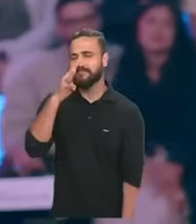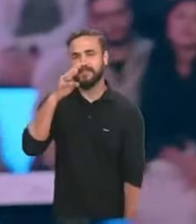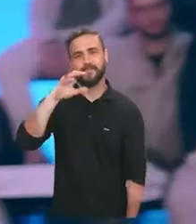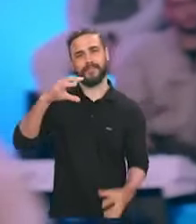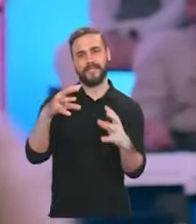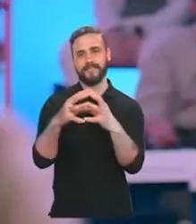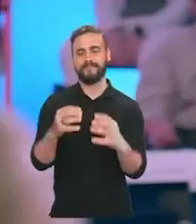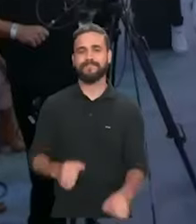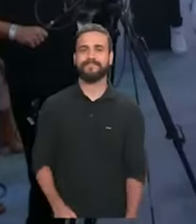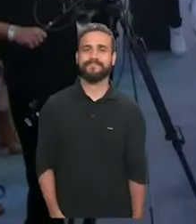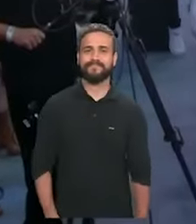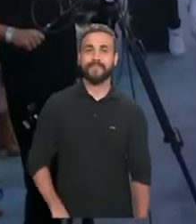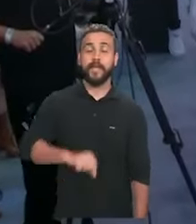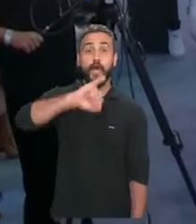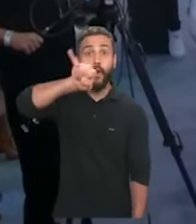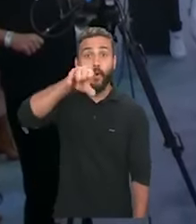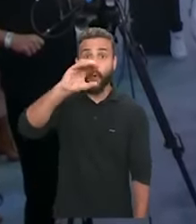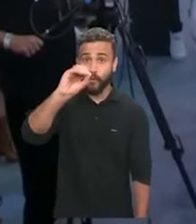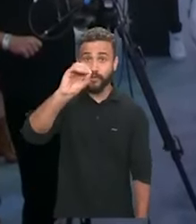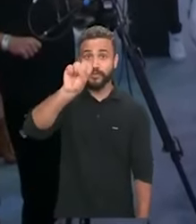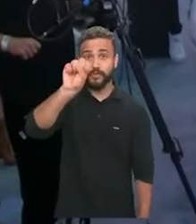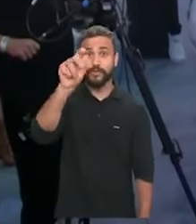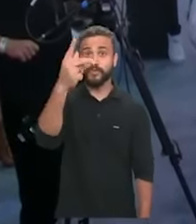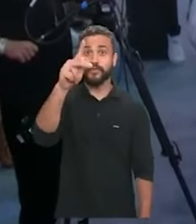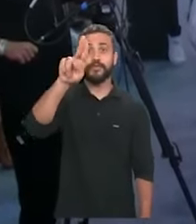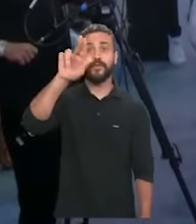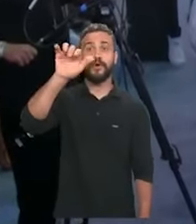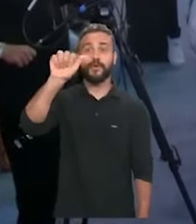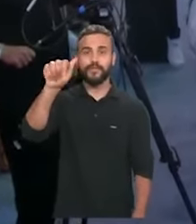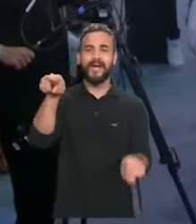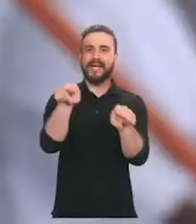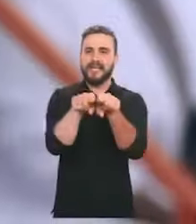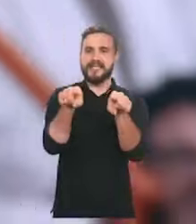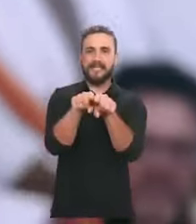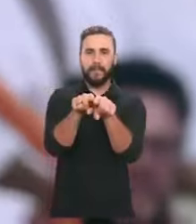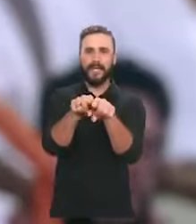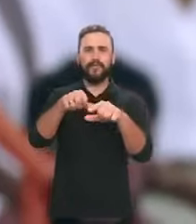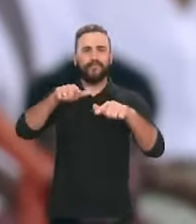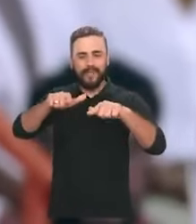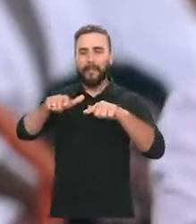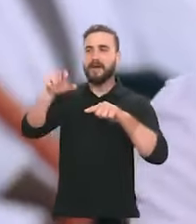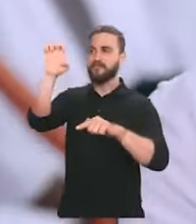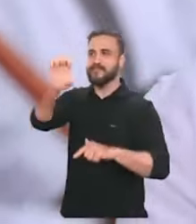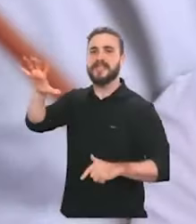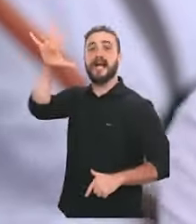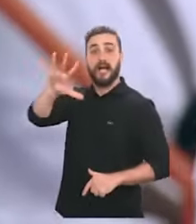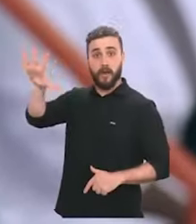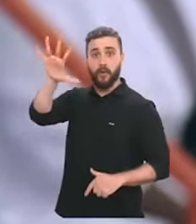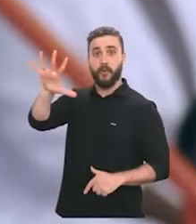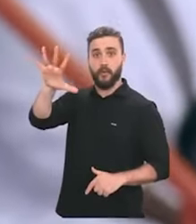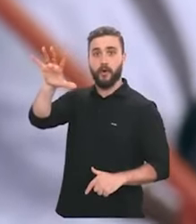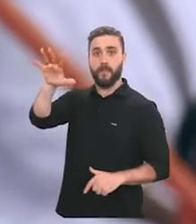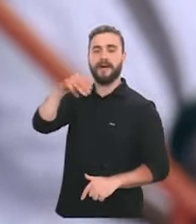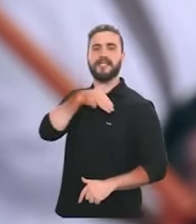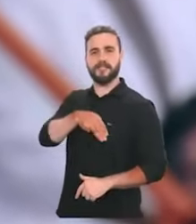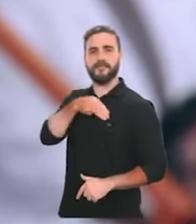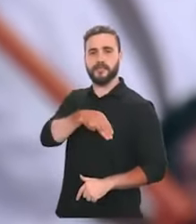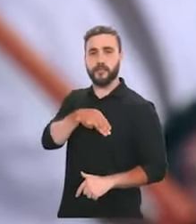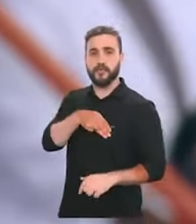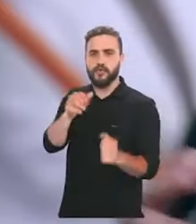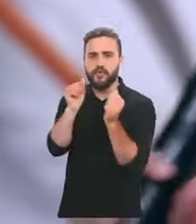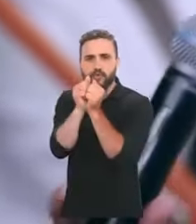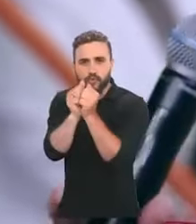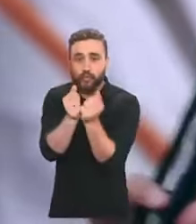O Joshua também faz um trabalho extraordinário em toda a Europa e talvez muito desafiador, porque ele trabalha com jovens estudantes